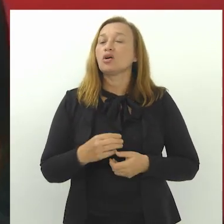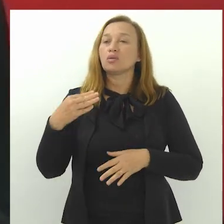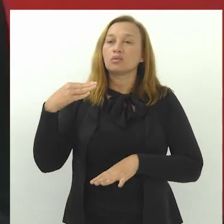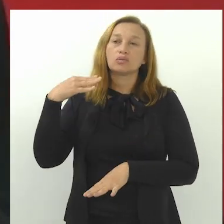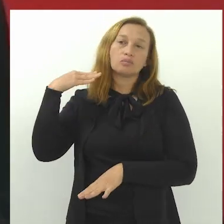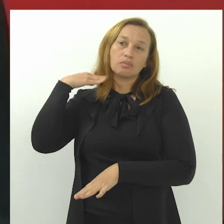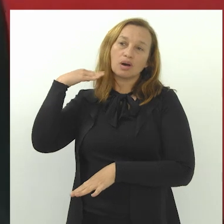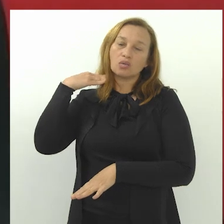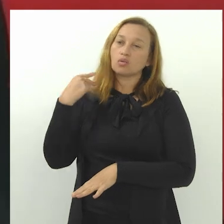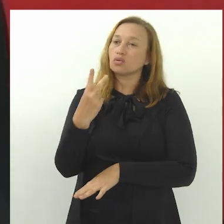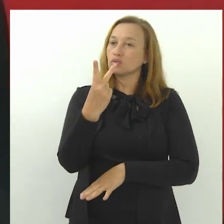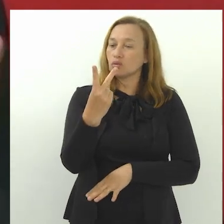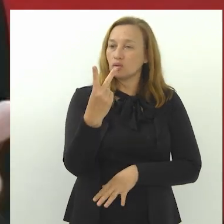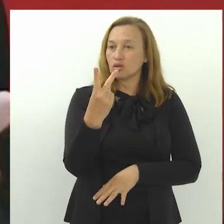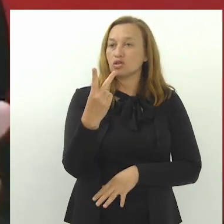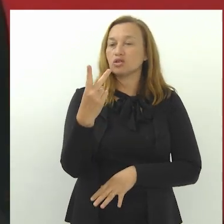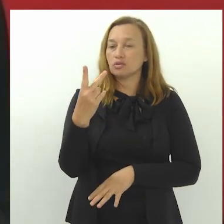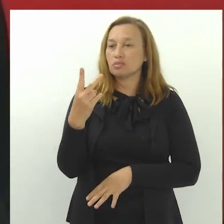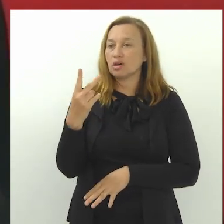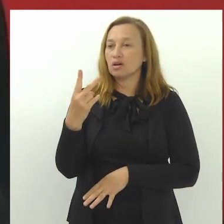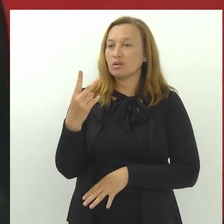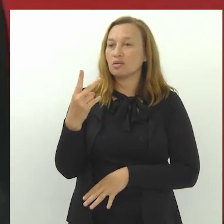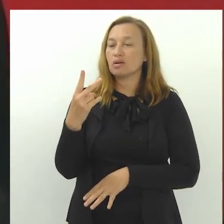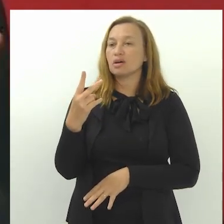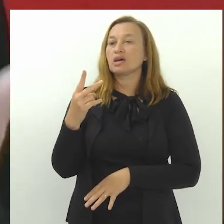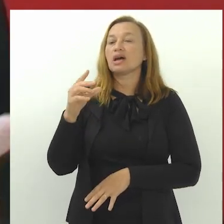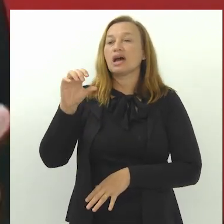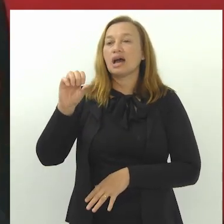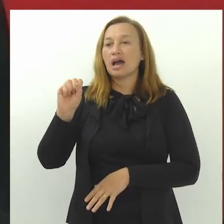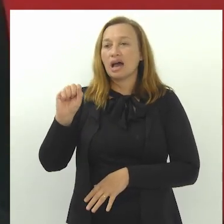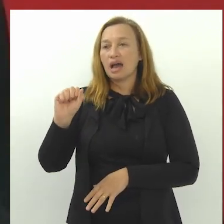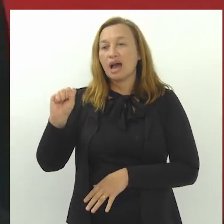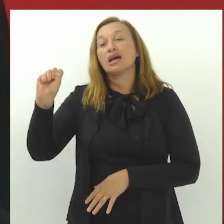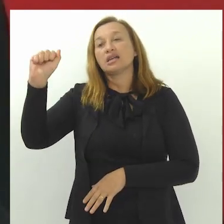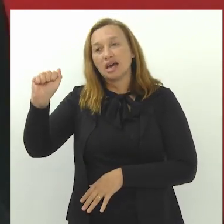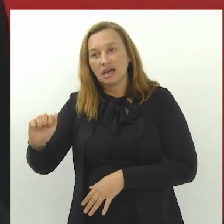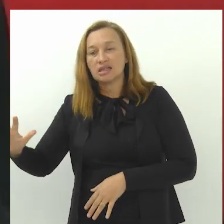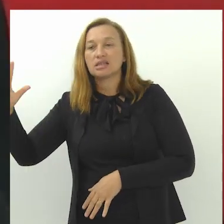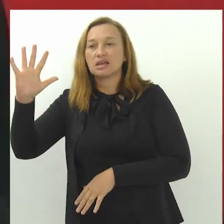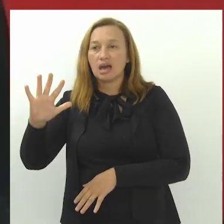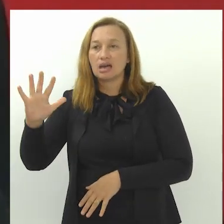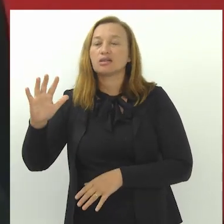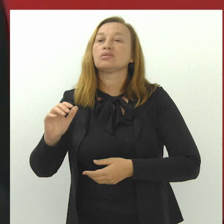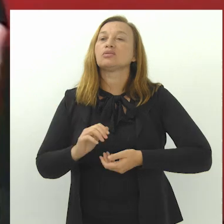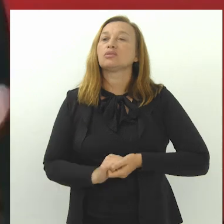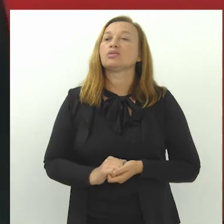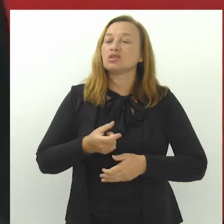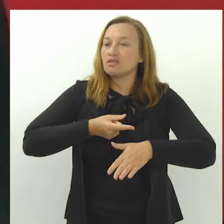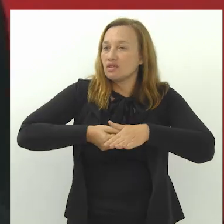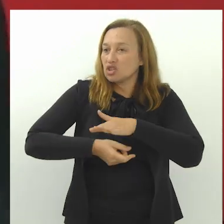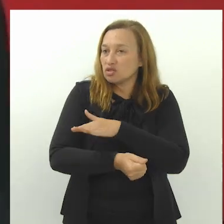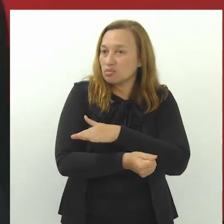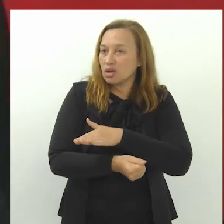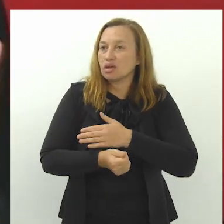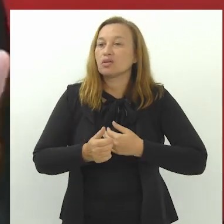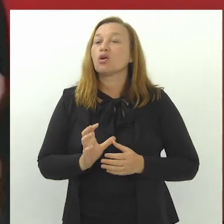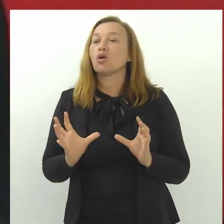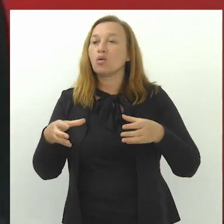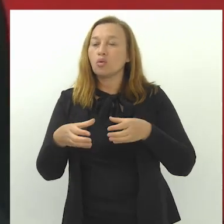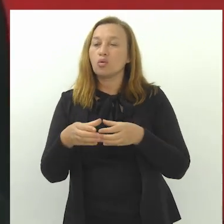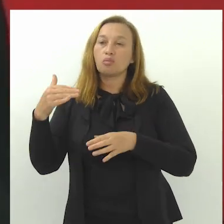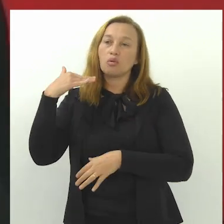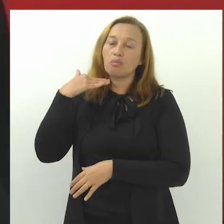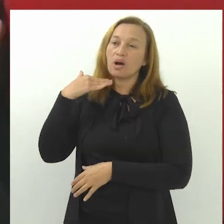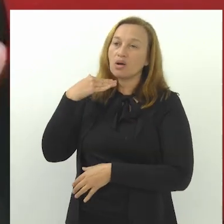são 9, o Banco Asiático, 2 bancos asiáticos, né? O CAF aqui da América Latina e Caribe, o Banco Europeu de Investimento,